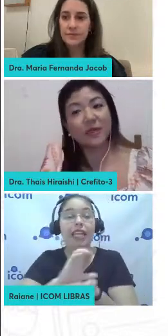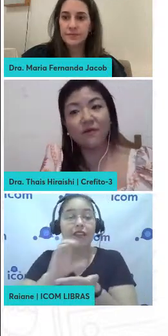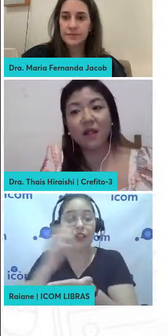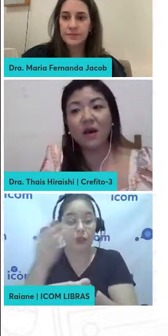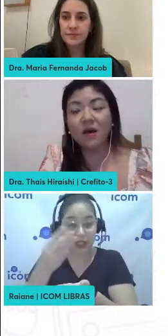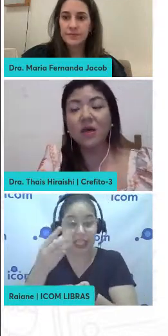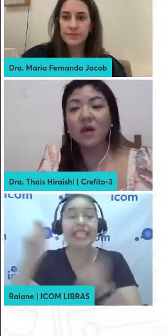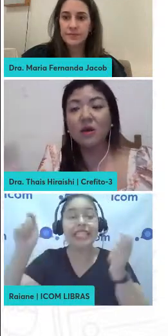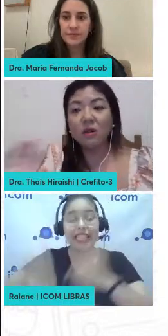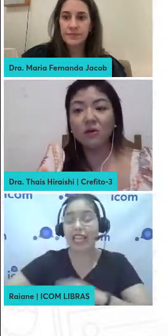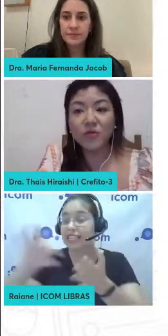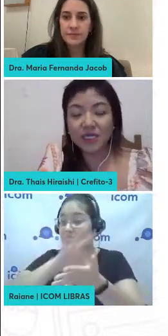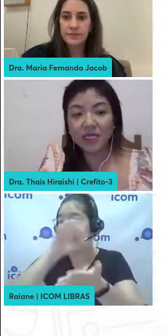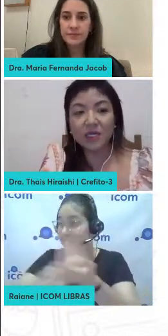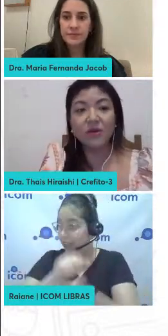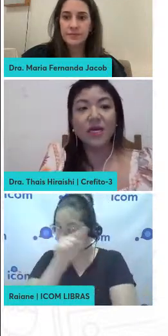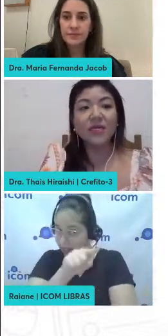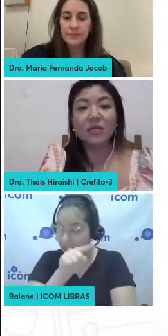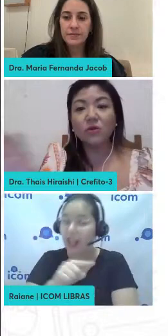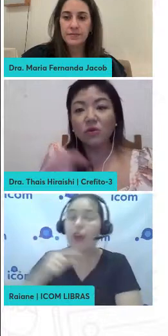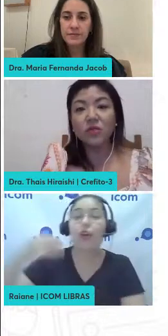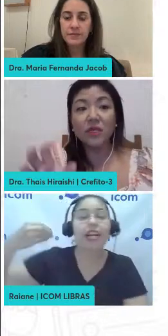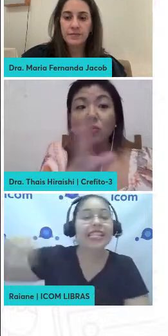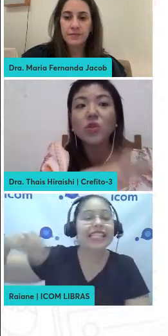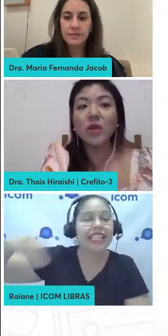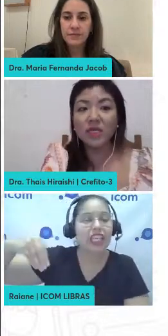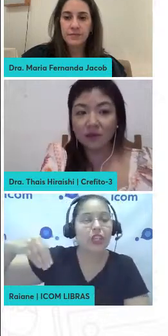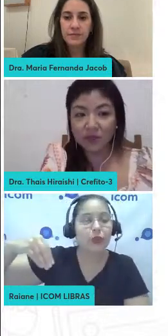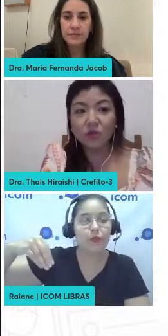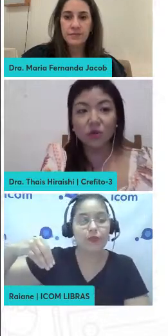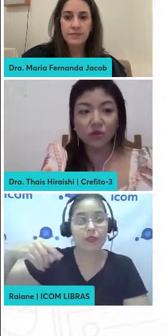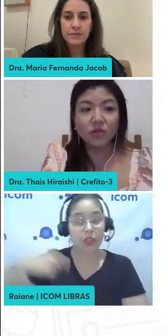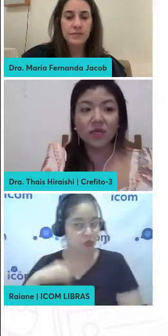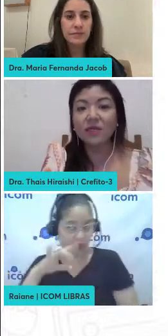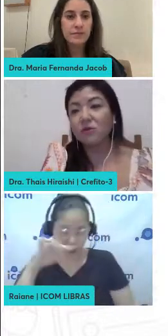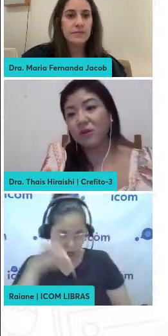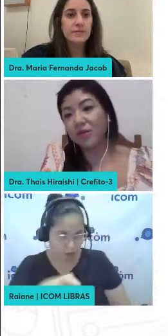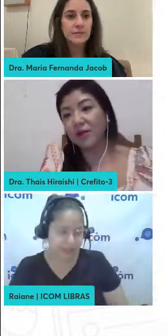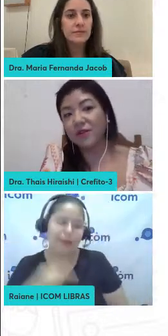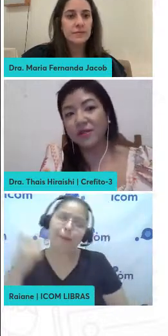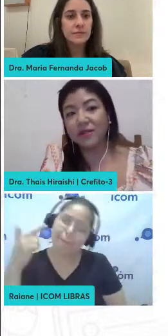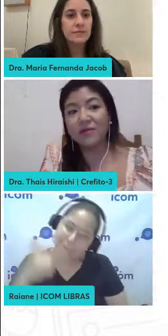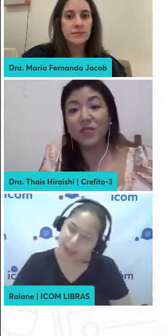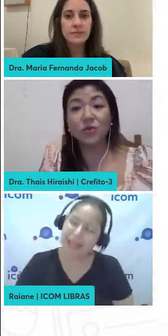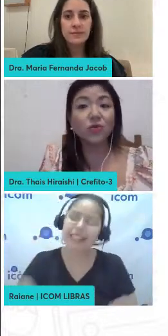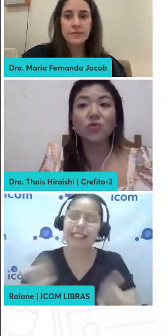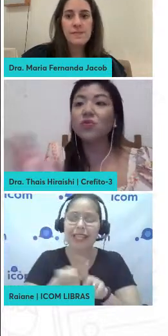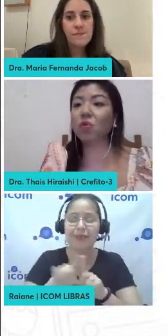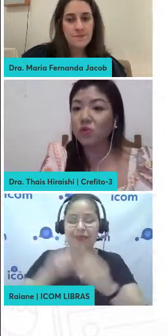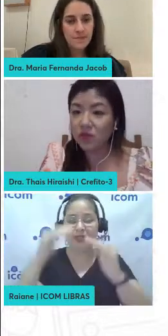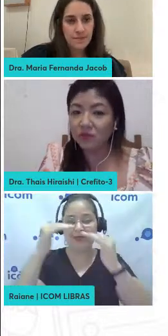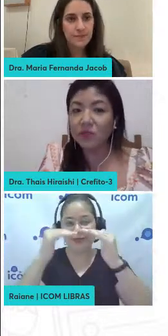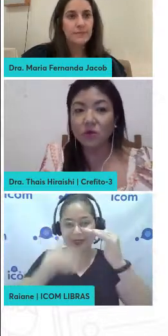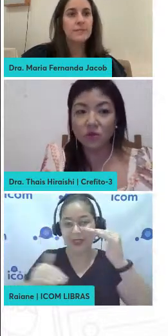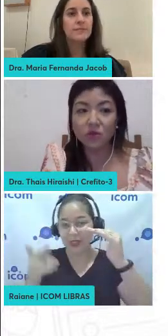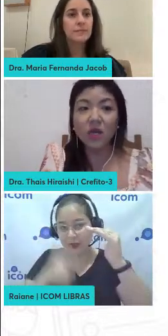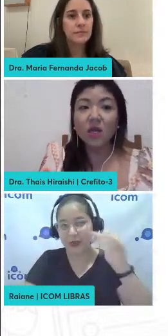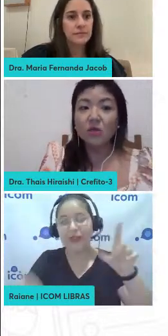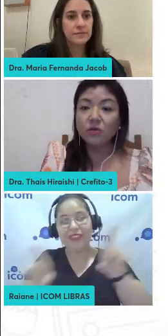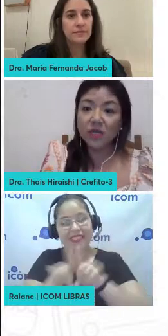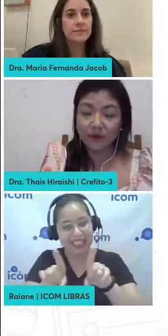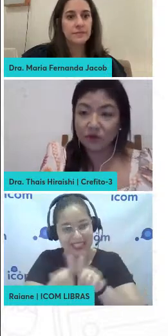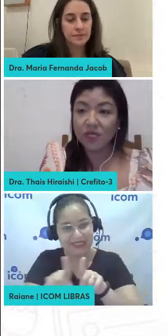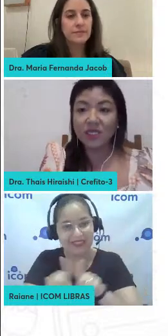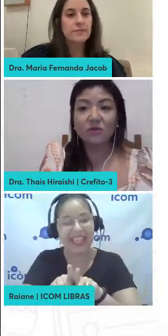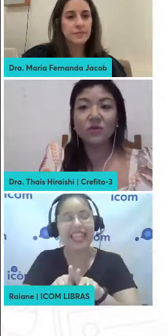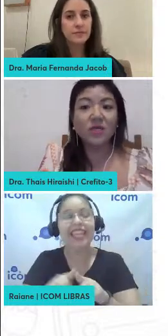pode se inscrever lá, coloca o sininho, e aí tem todos, não só esse episódio, né, da doutora Maria Fernanda, mas todos os outros episódios